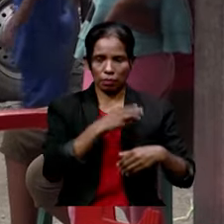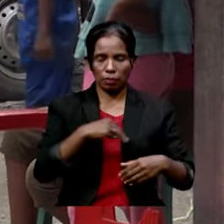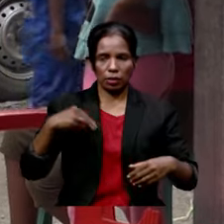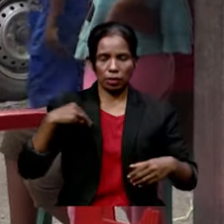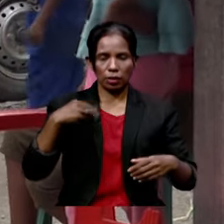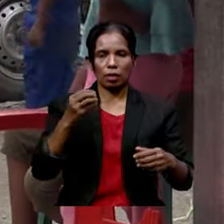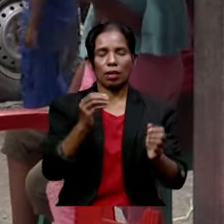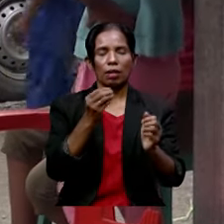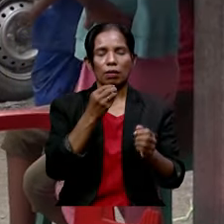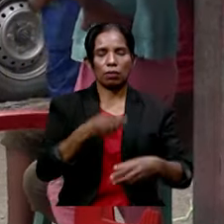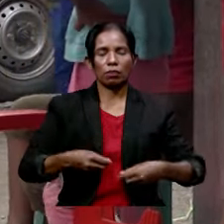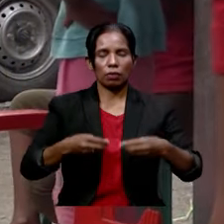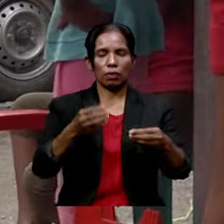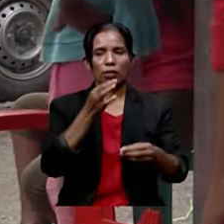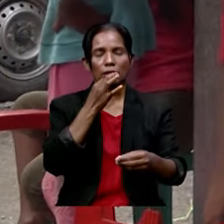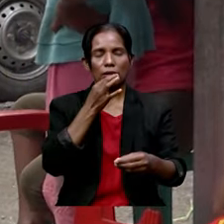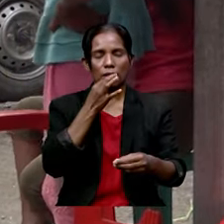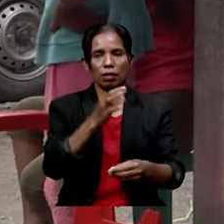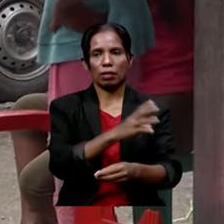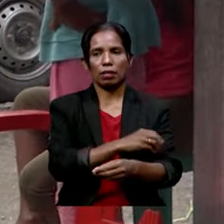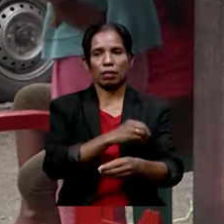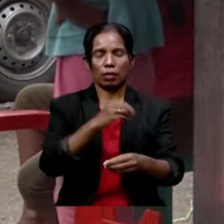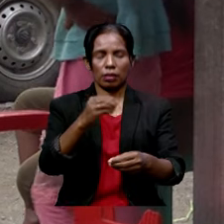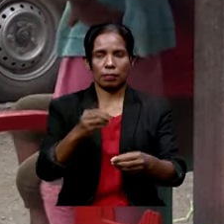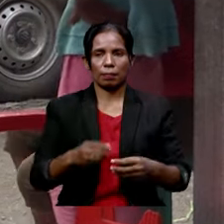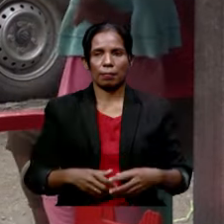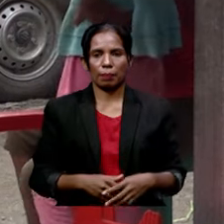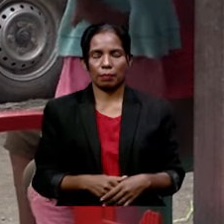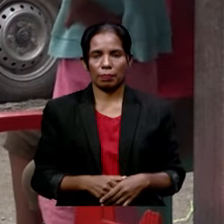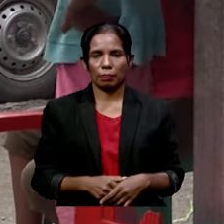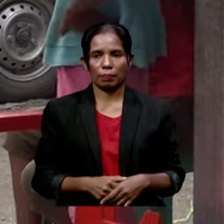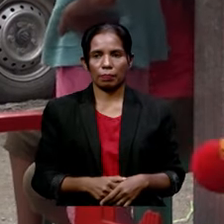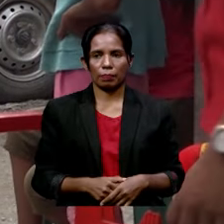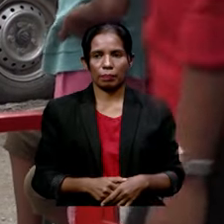nohan hemu lor-loron depende ba Florinda nya inan.